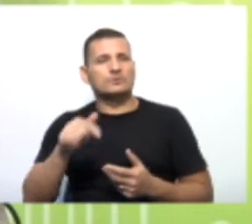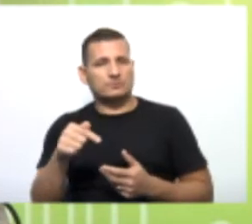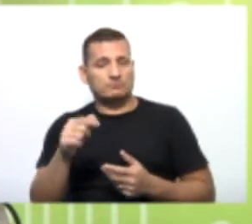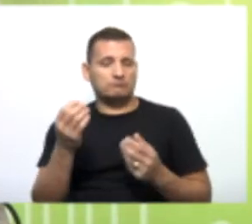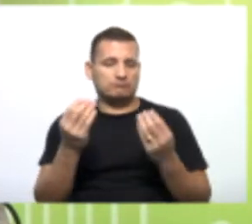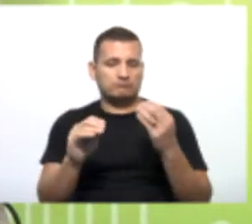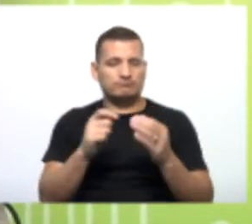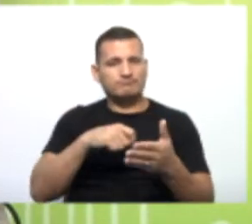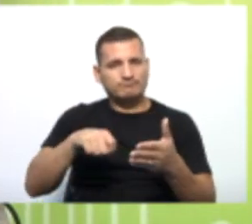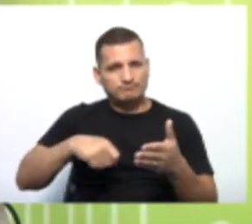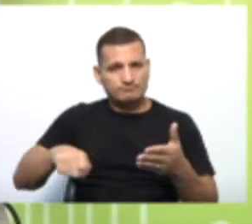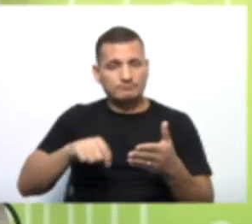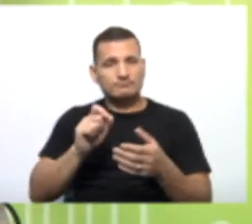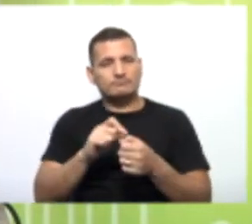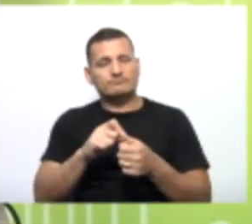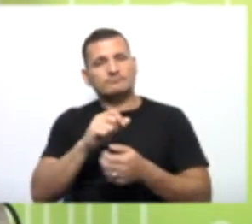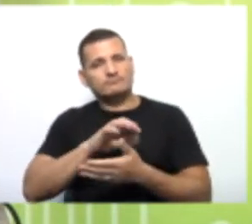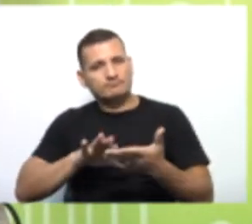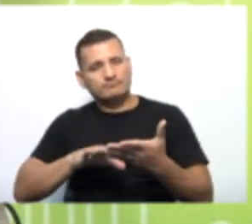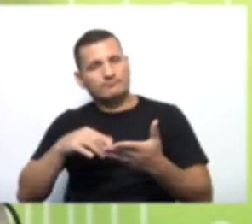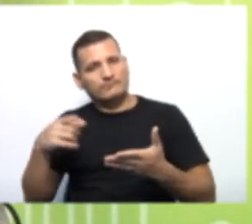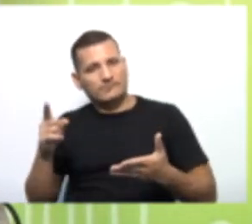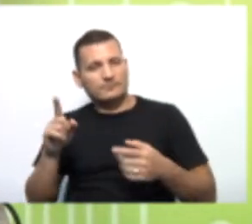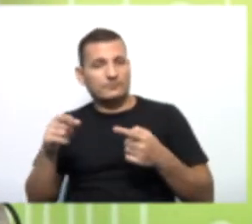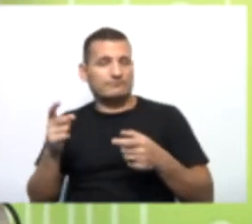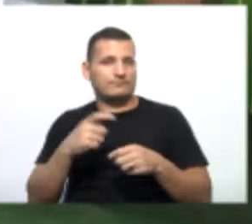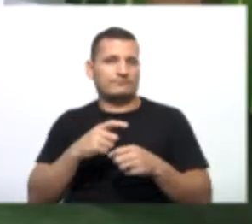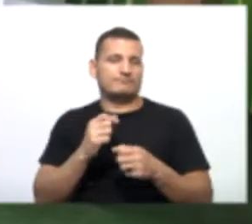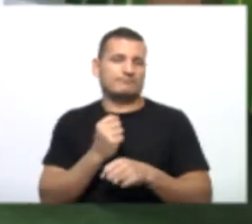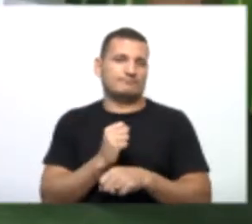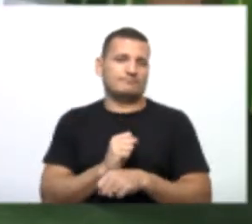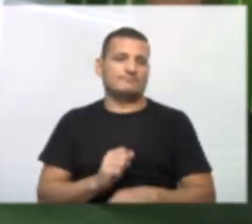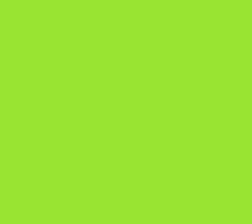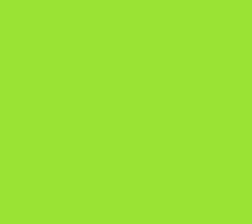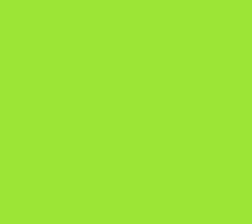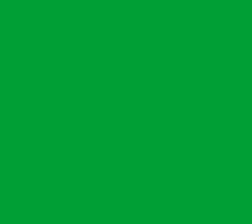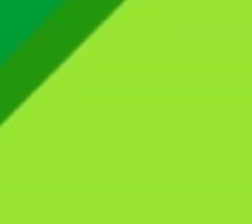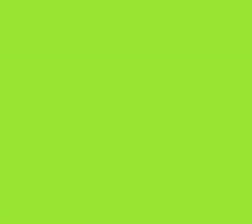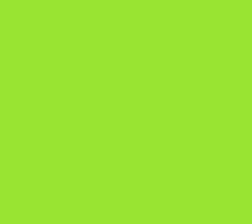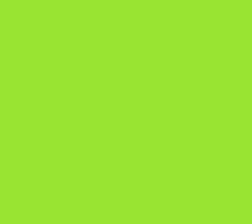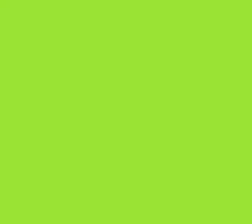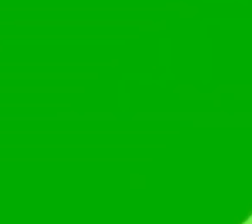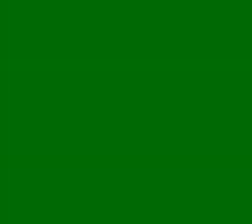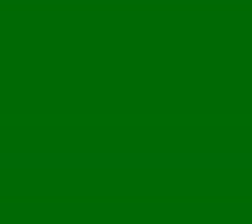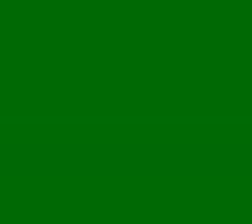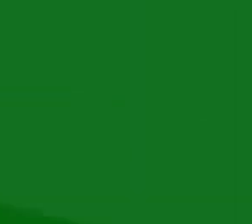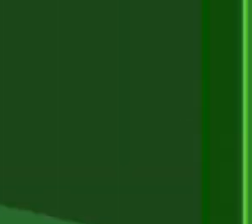bom? Vai lá, faz o exercício e já já nós voltamos. Conto com você.